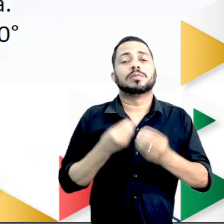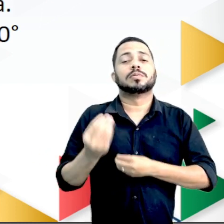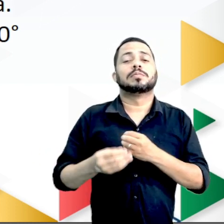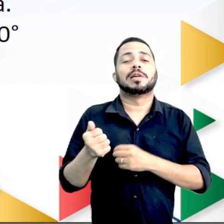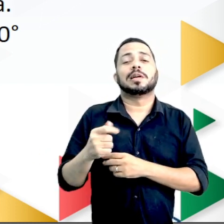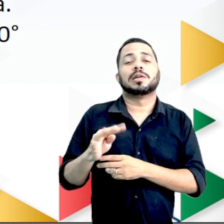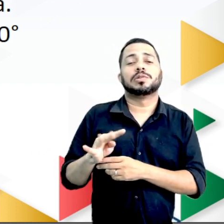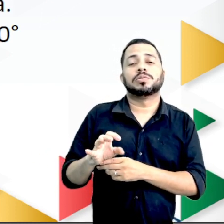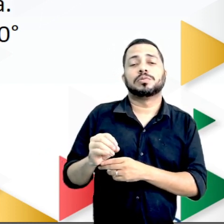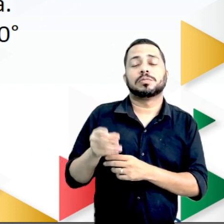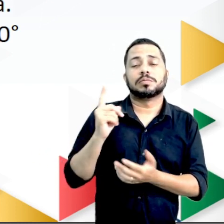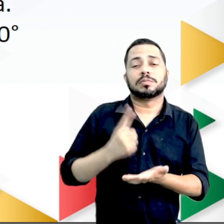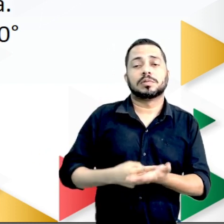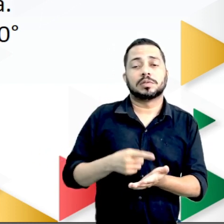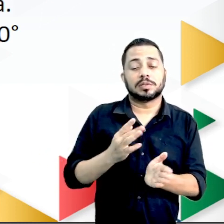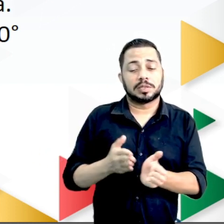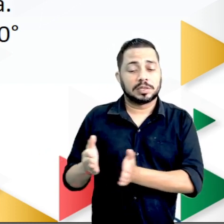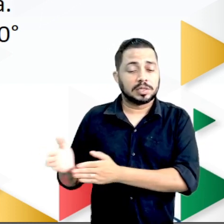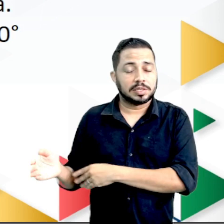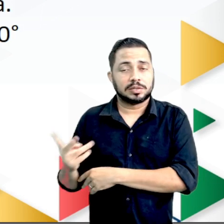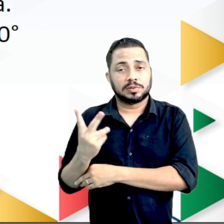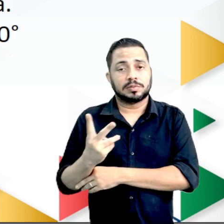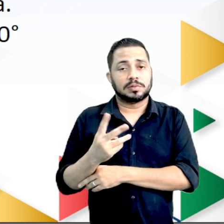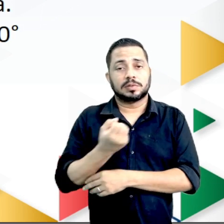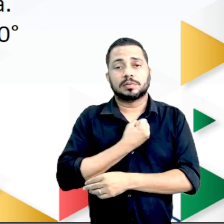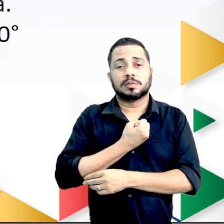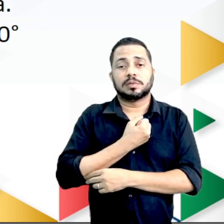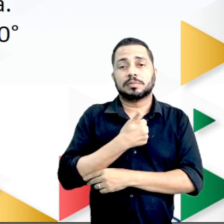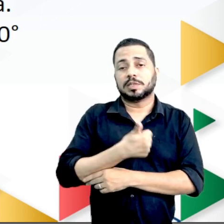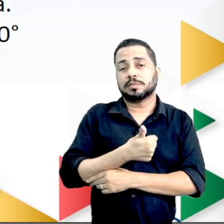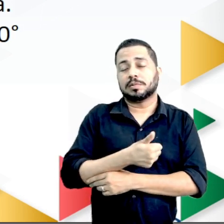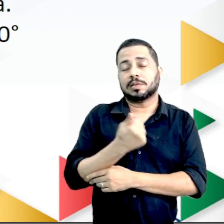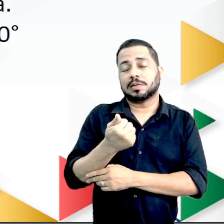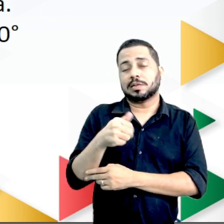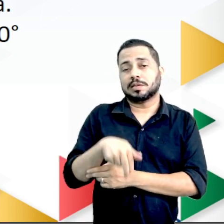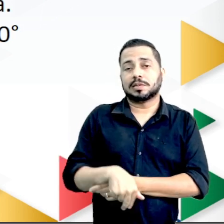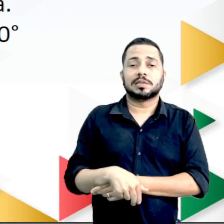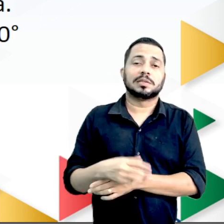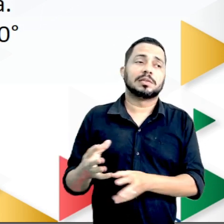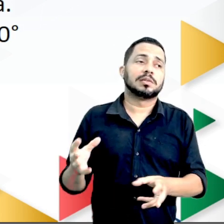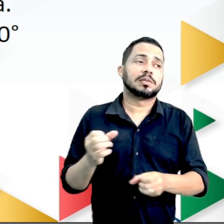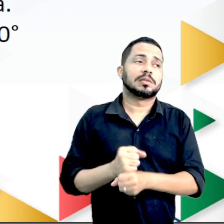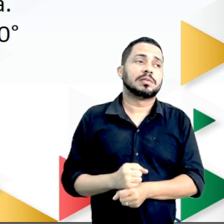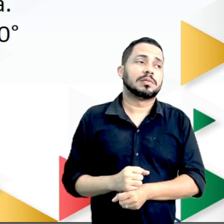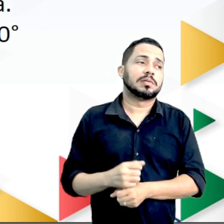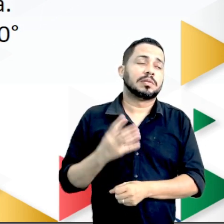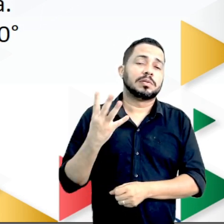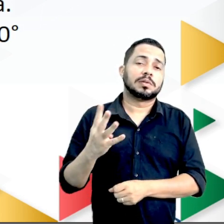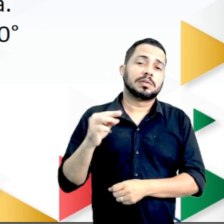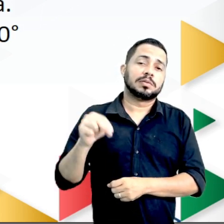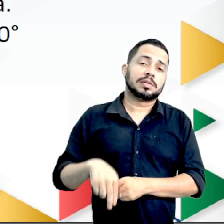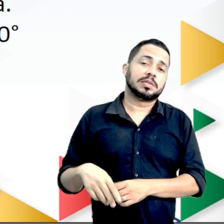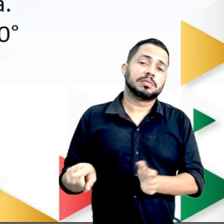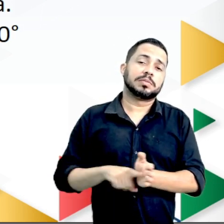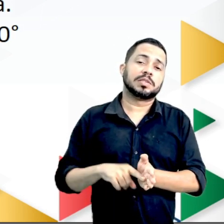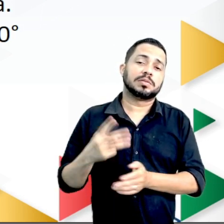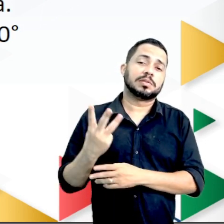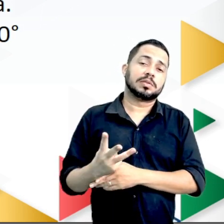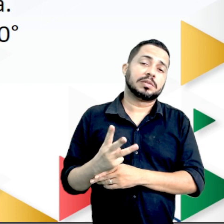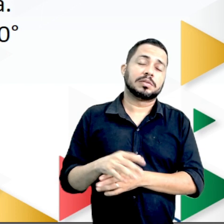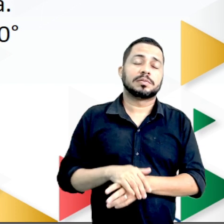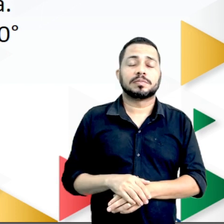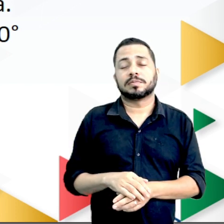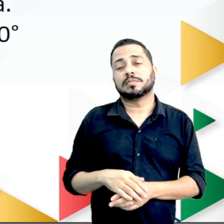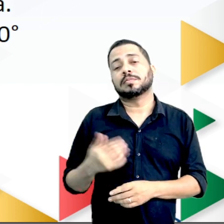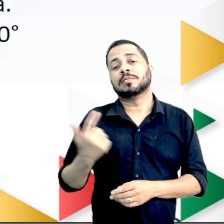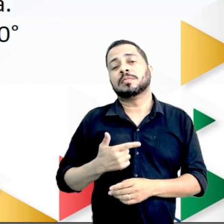definiu duas sequências numéricas. O primeiro item, AN é igual a 4N menos 3. E